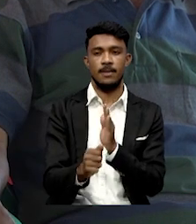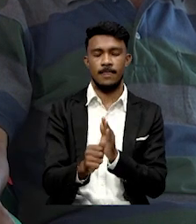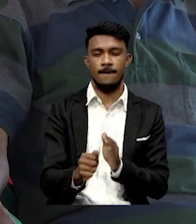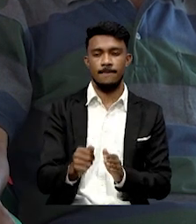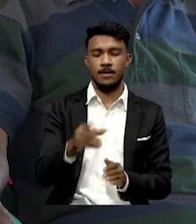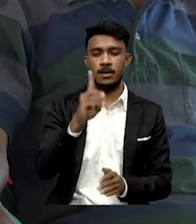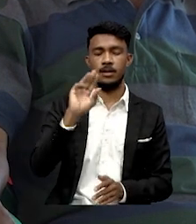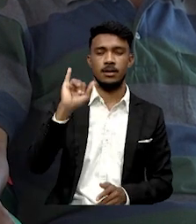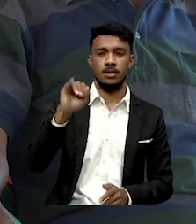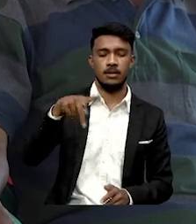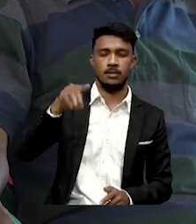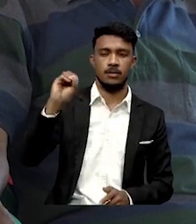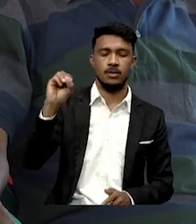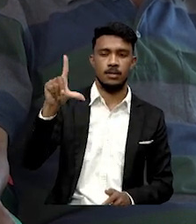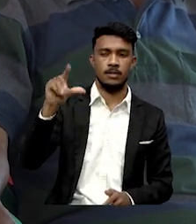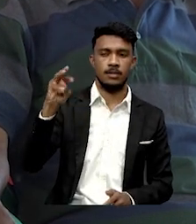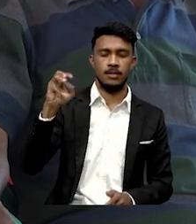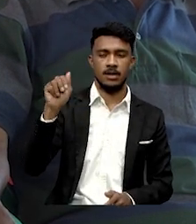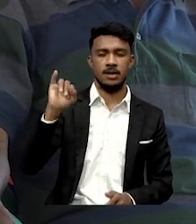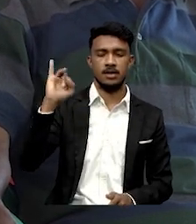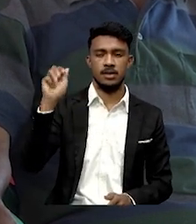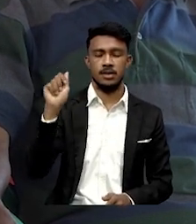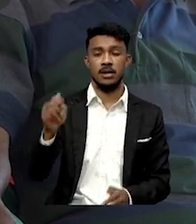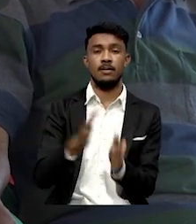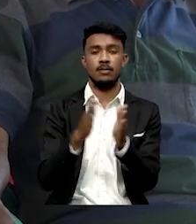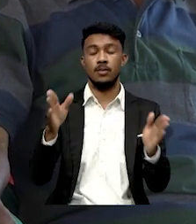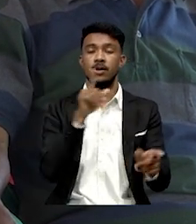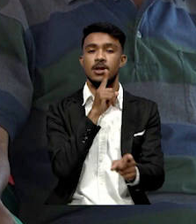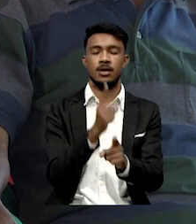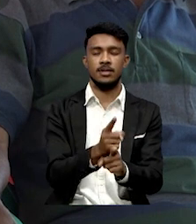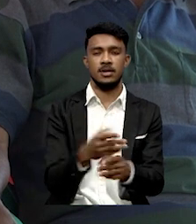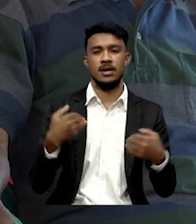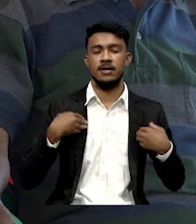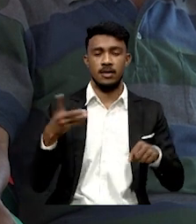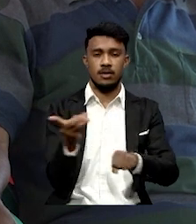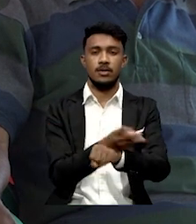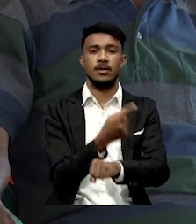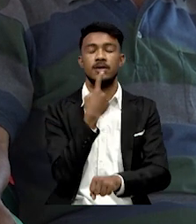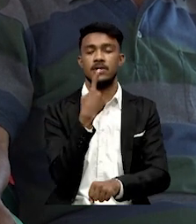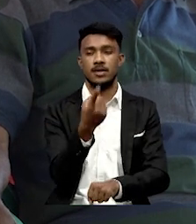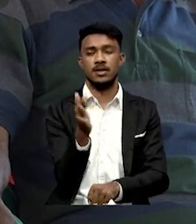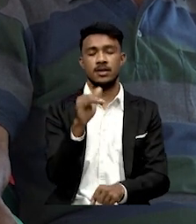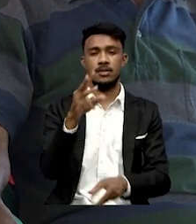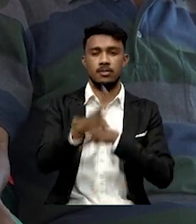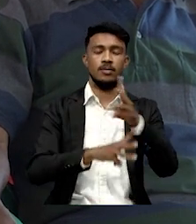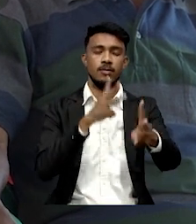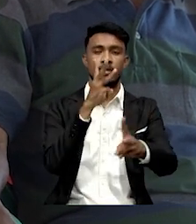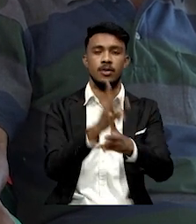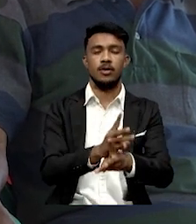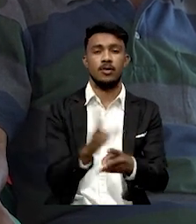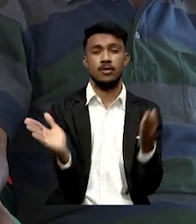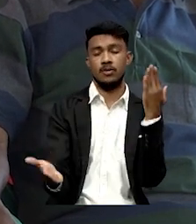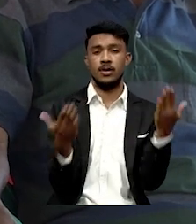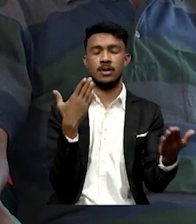diplomacia, hor diplomata, bote teves. Hoje nem documentos até te, se mundo, qualquer